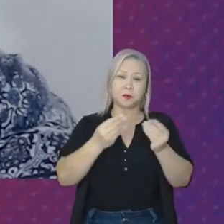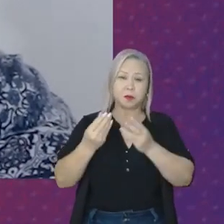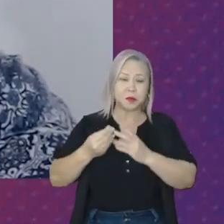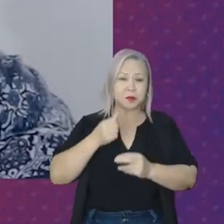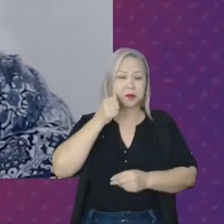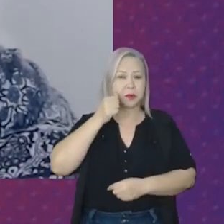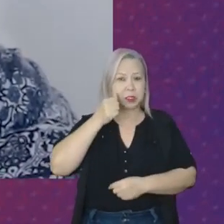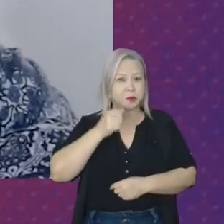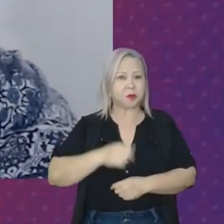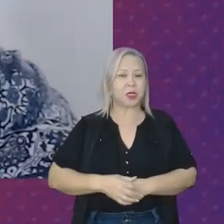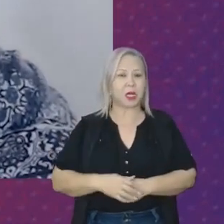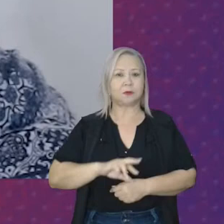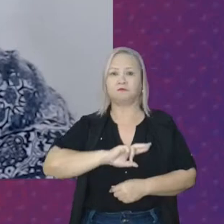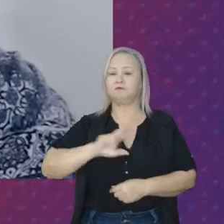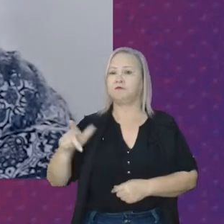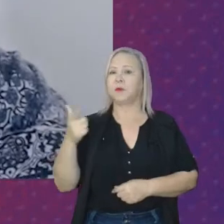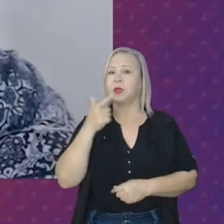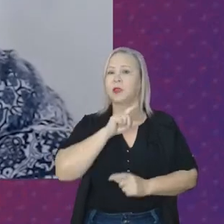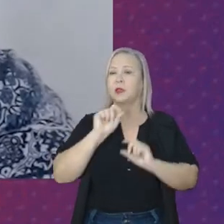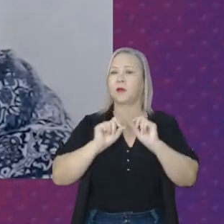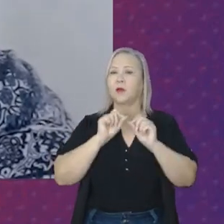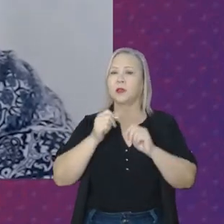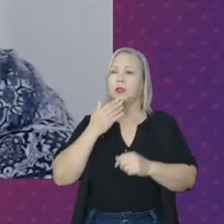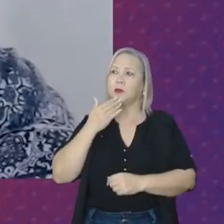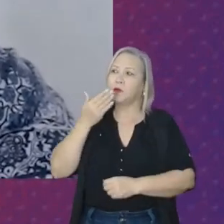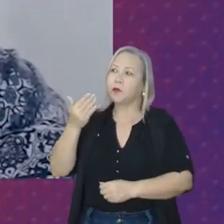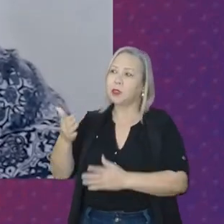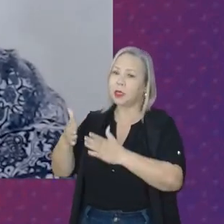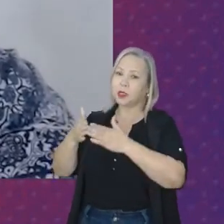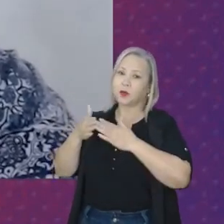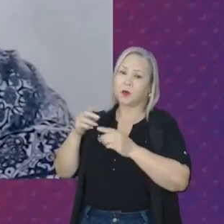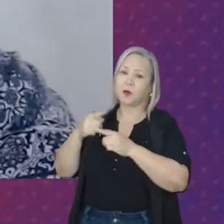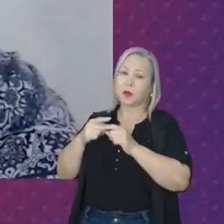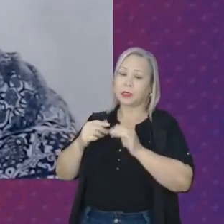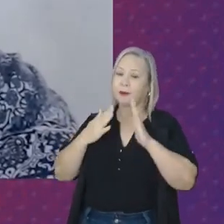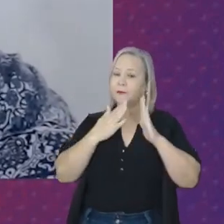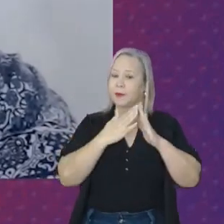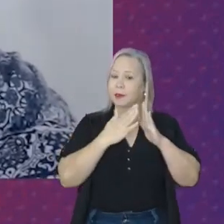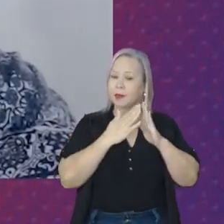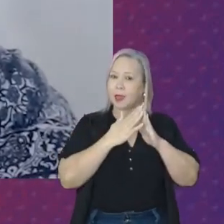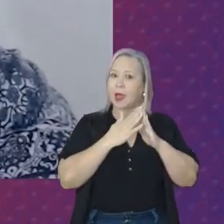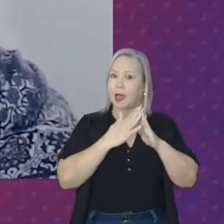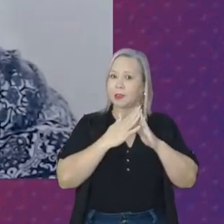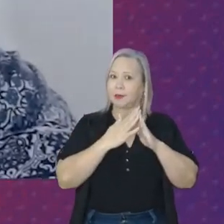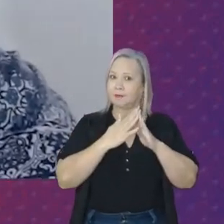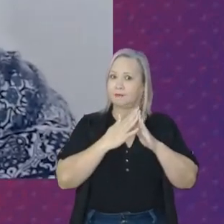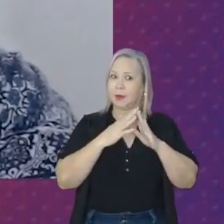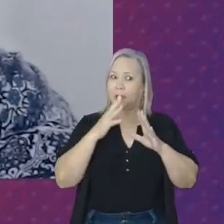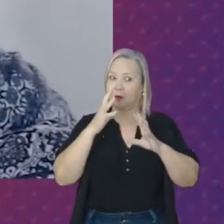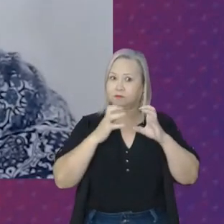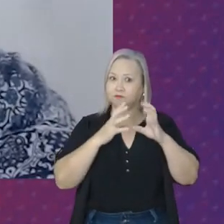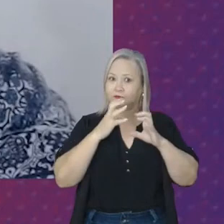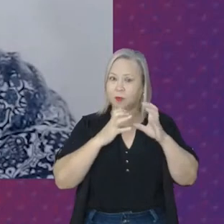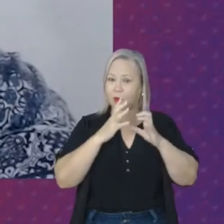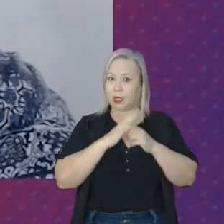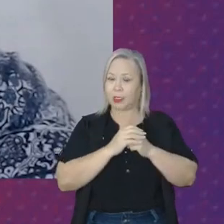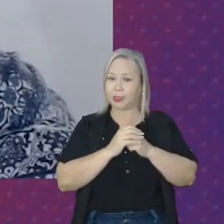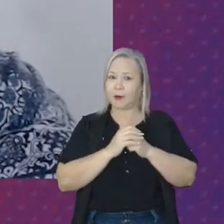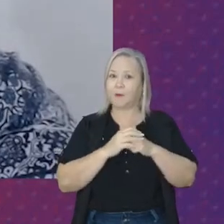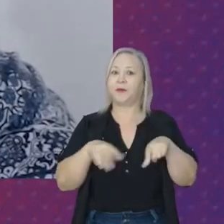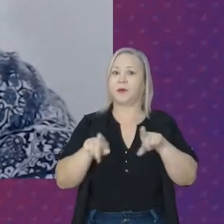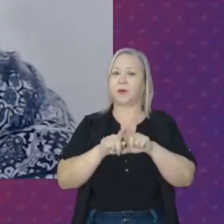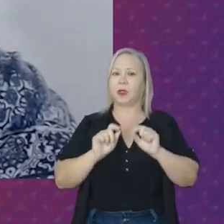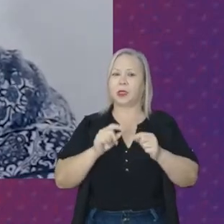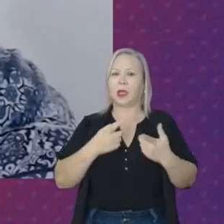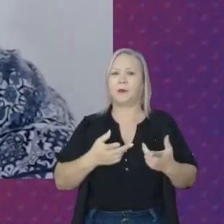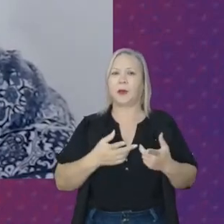mulheres que não conseguiam pedir ajuda porque estavam em casa com um agressor, na sobrecarga que essas